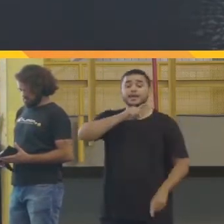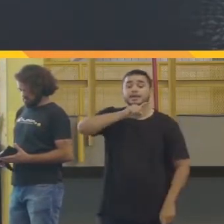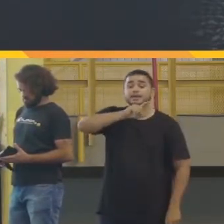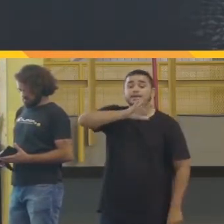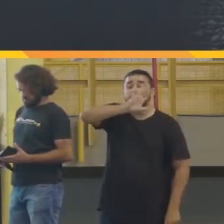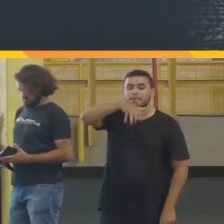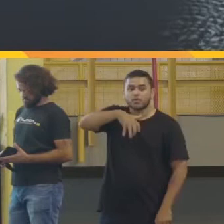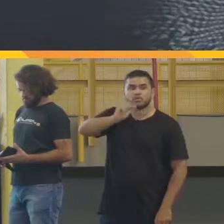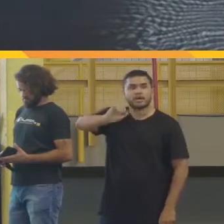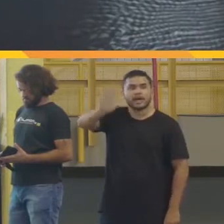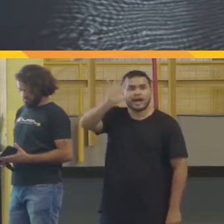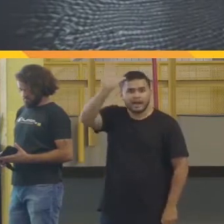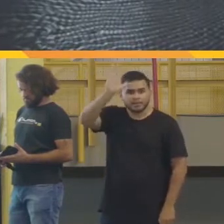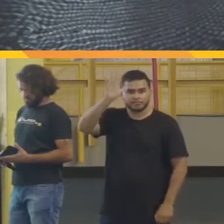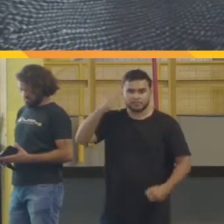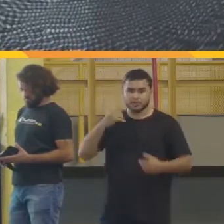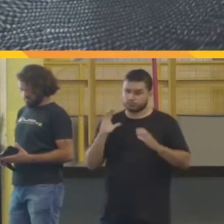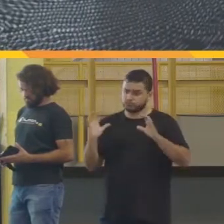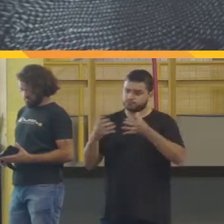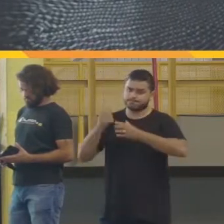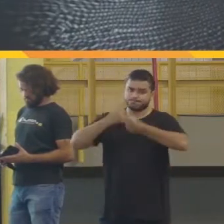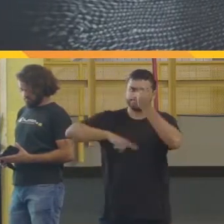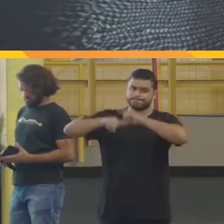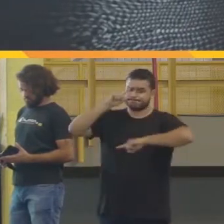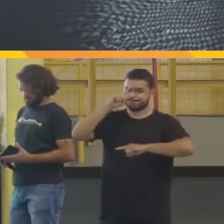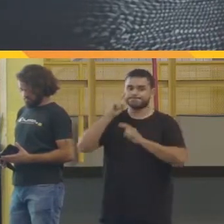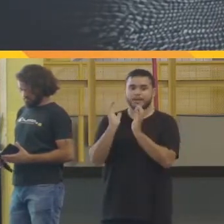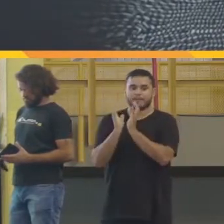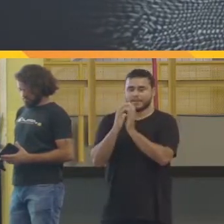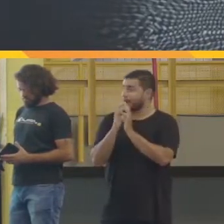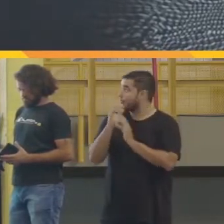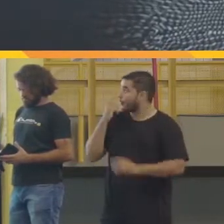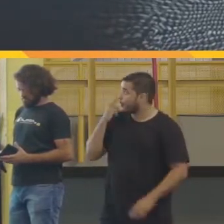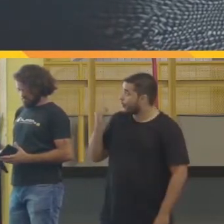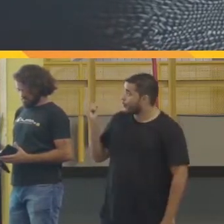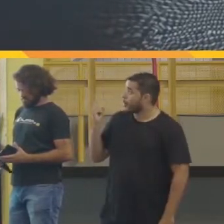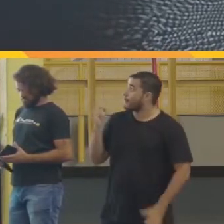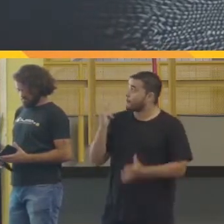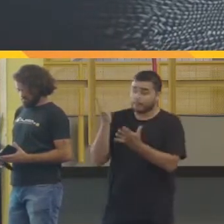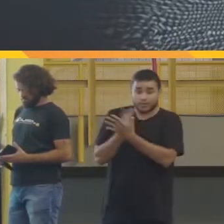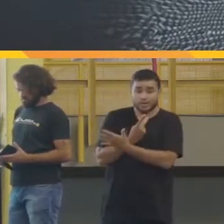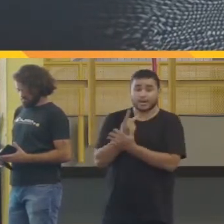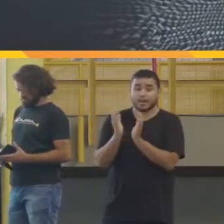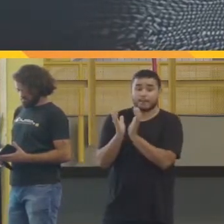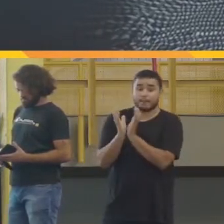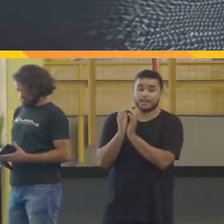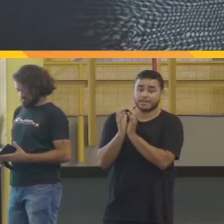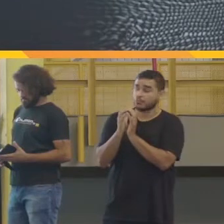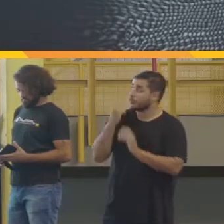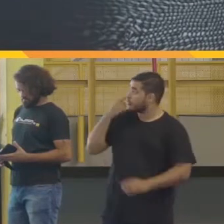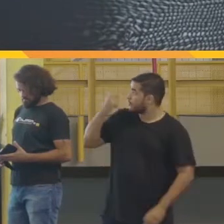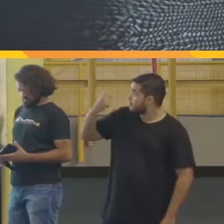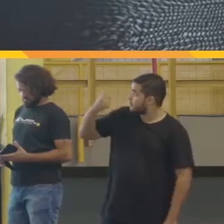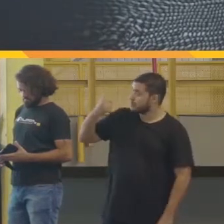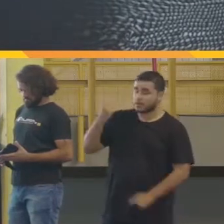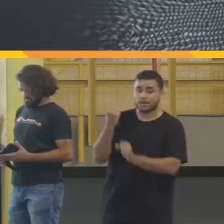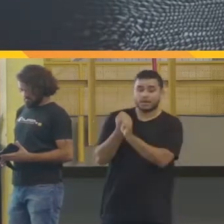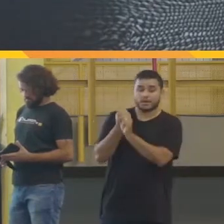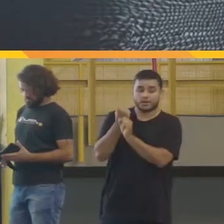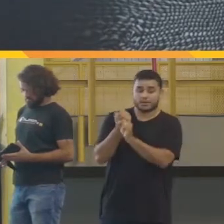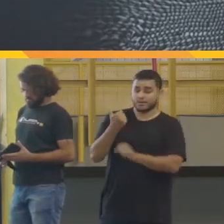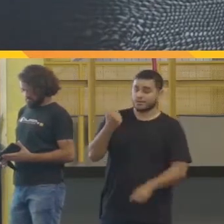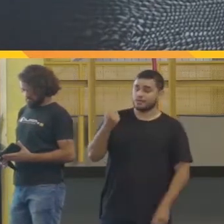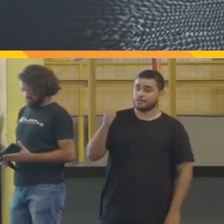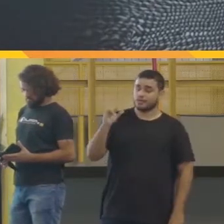foi causada, entre outras coisas, pelo aumento da carga tributária. Pernambuco é uma tradicional